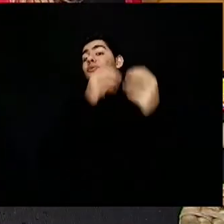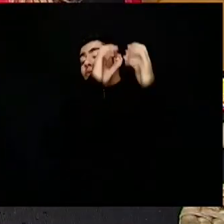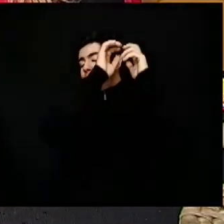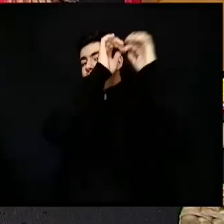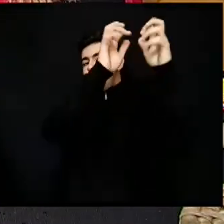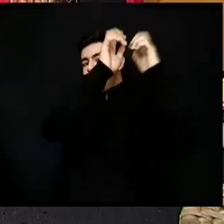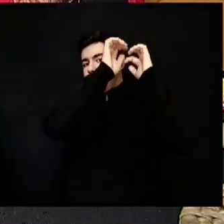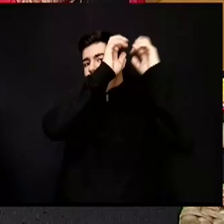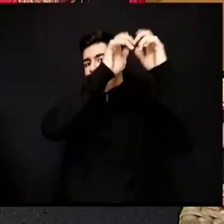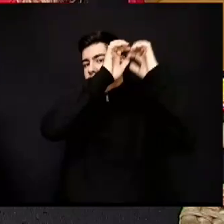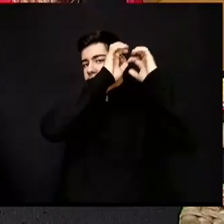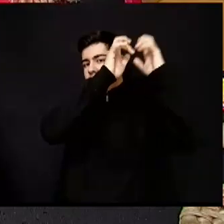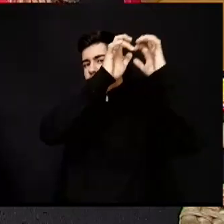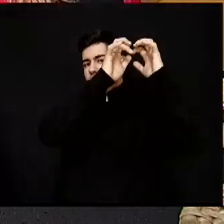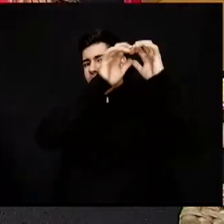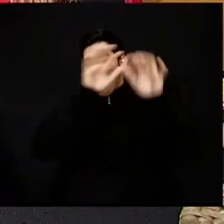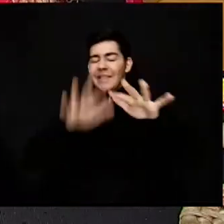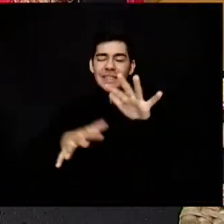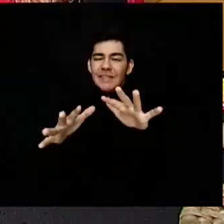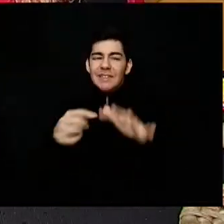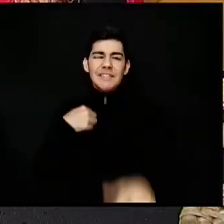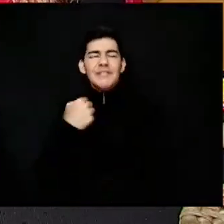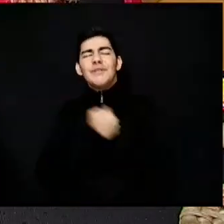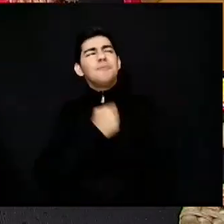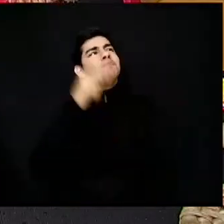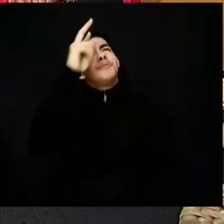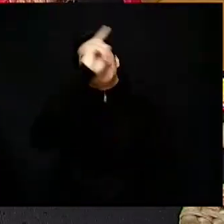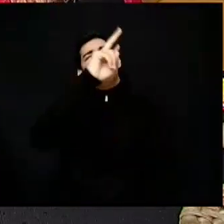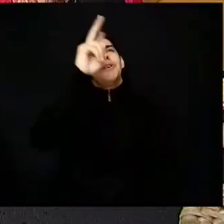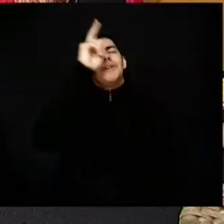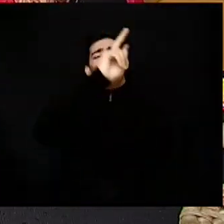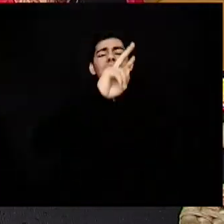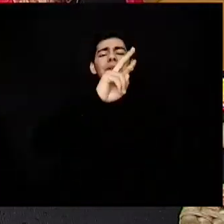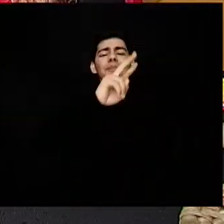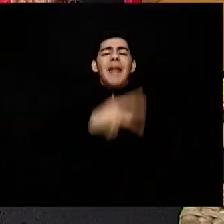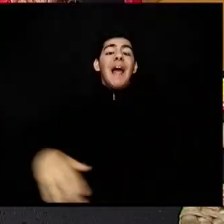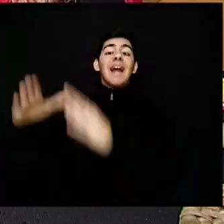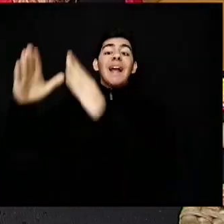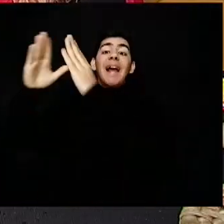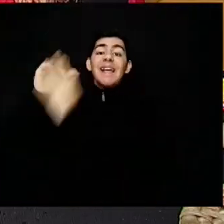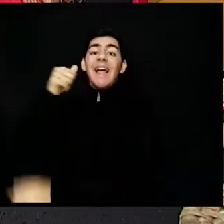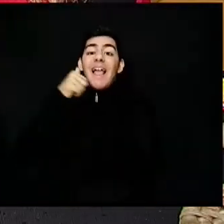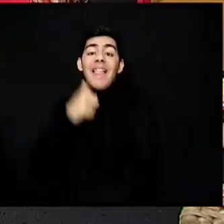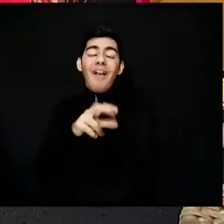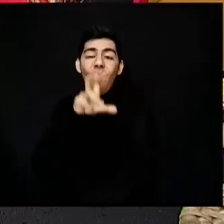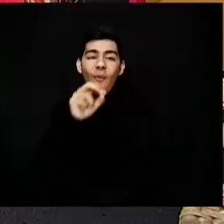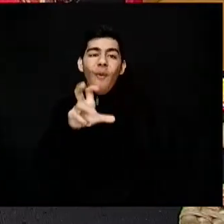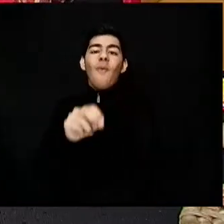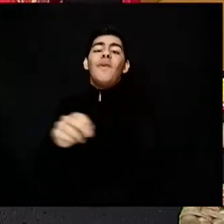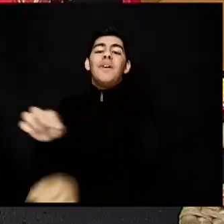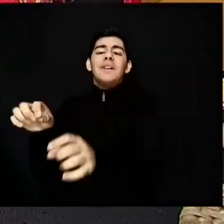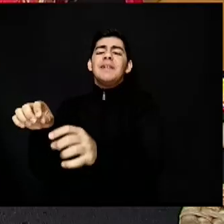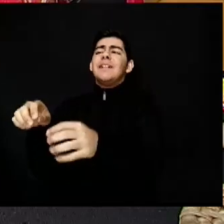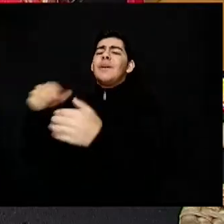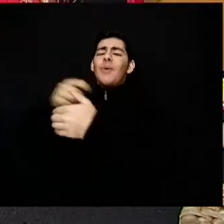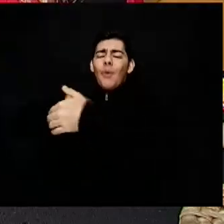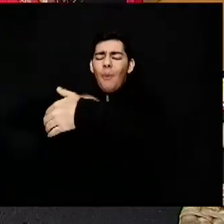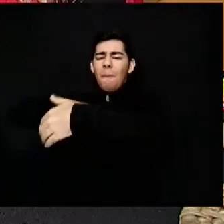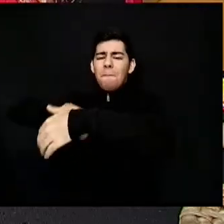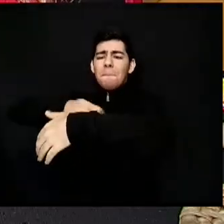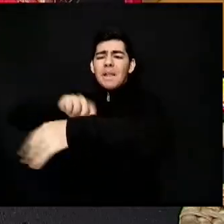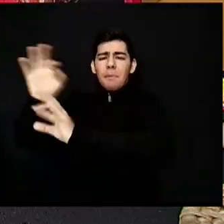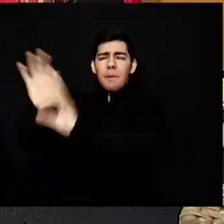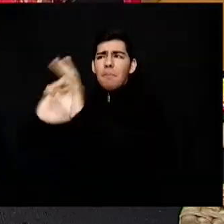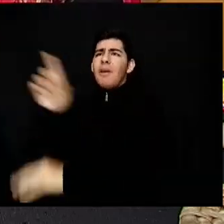da casa da avó, o cheiro da comida que a gente gosta mais. E tem o cheiro da Balô também. São frequências,